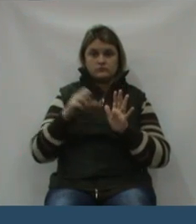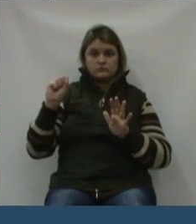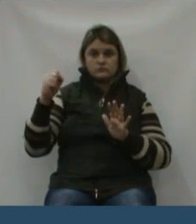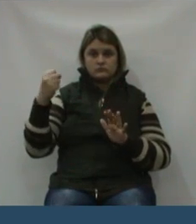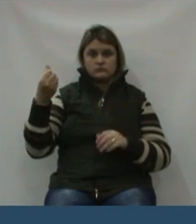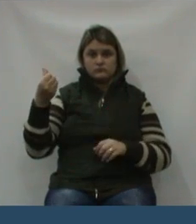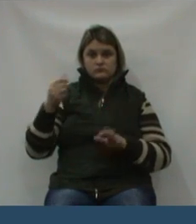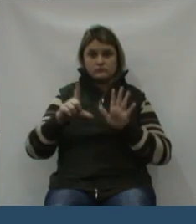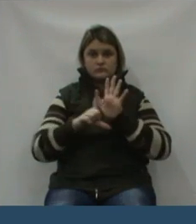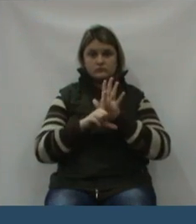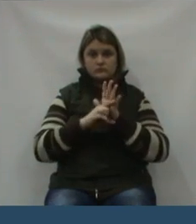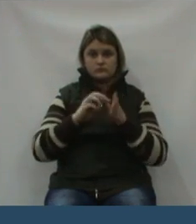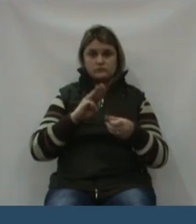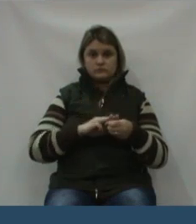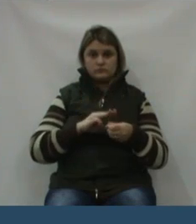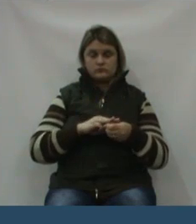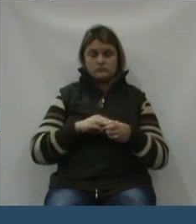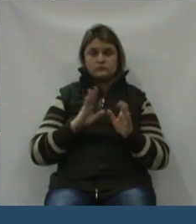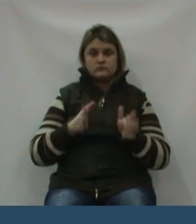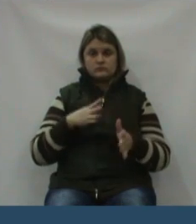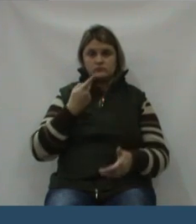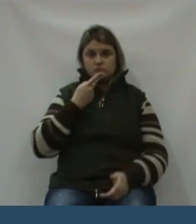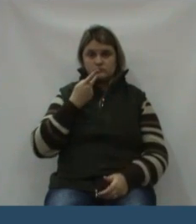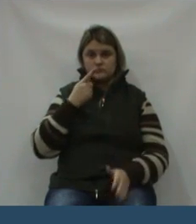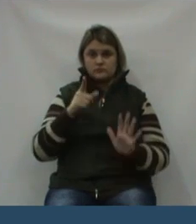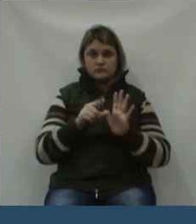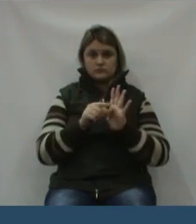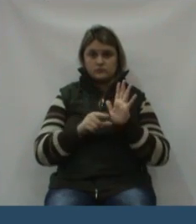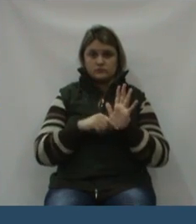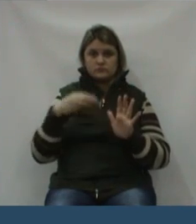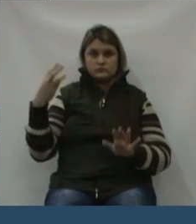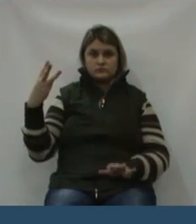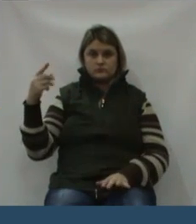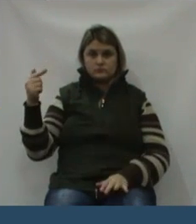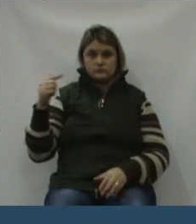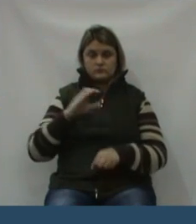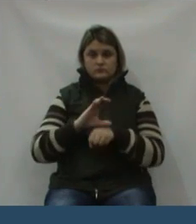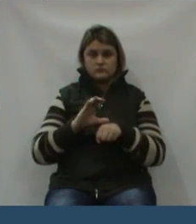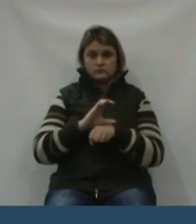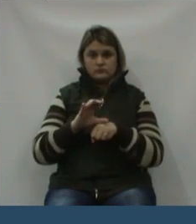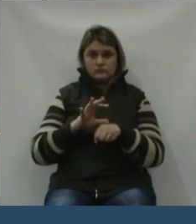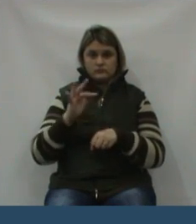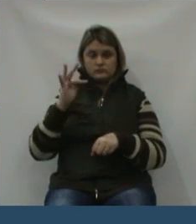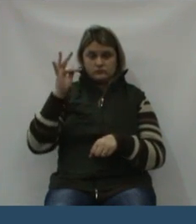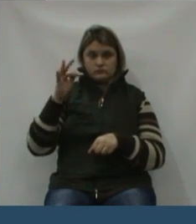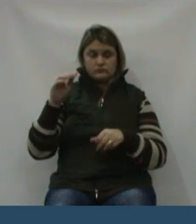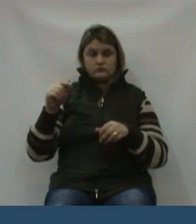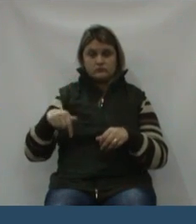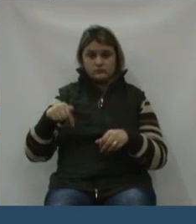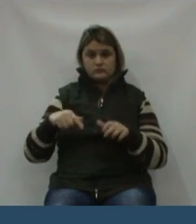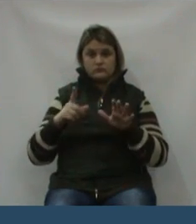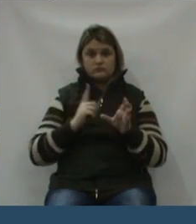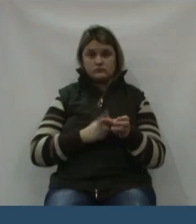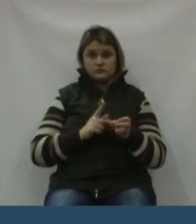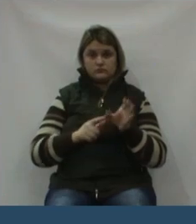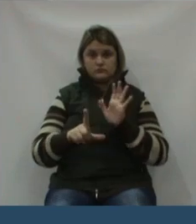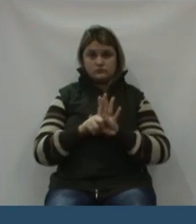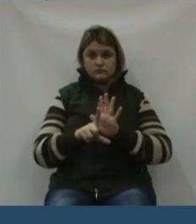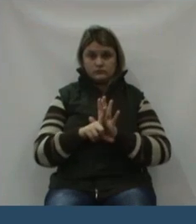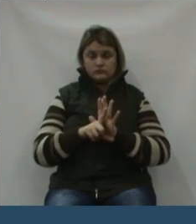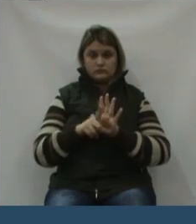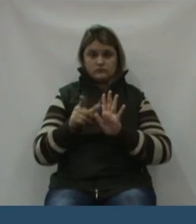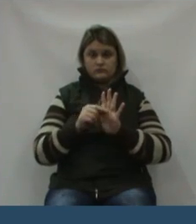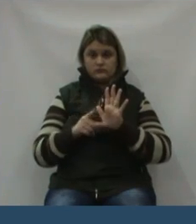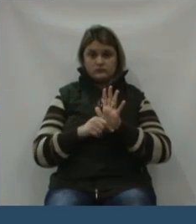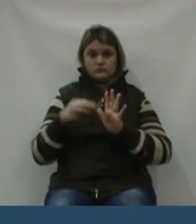Lei Orgânica Municipal. Eu falei do artigo 37 da Constituição, o artigo 86 da nossa Lei Orgânica